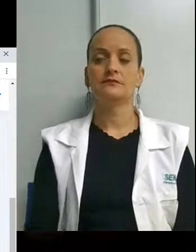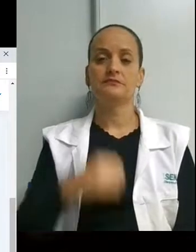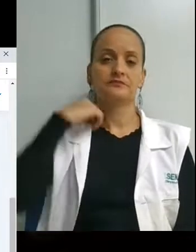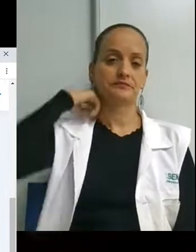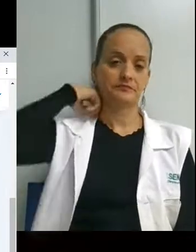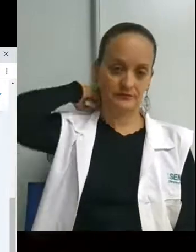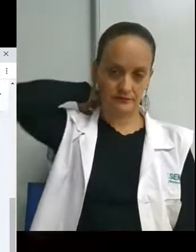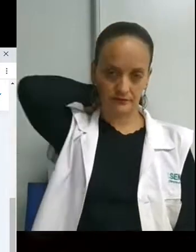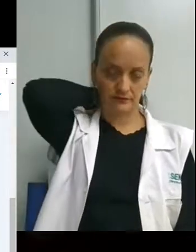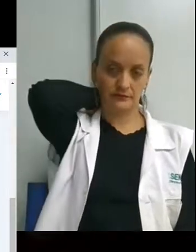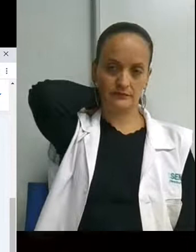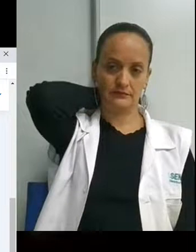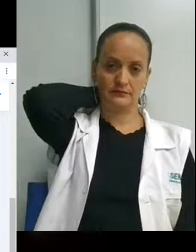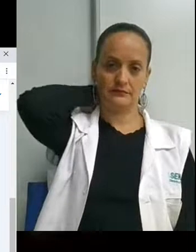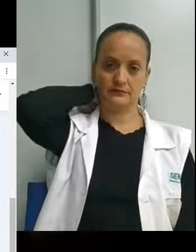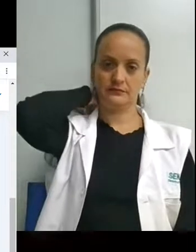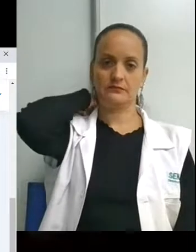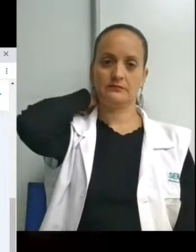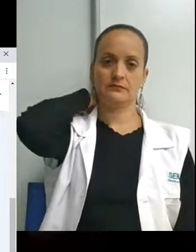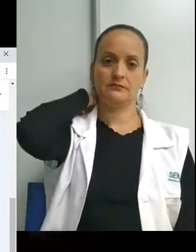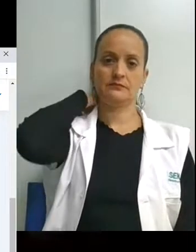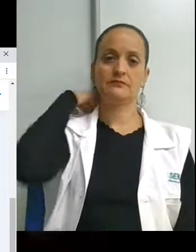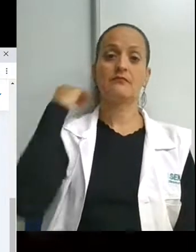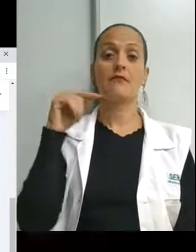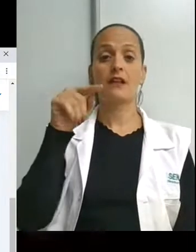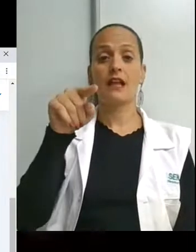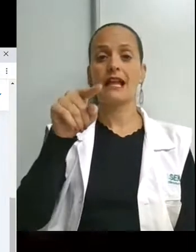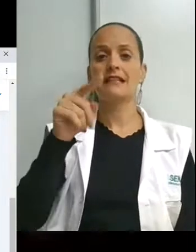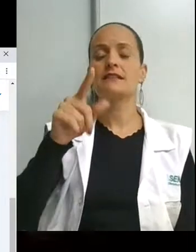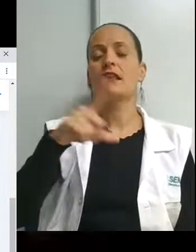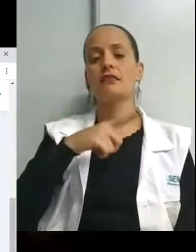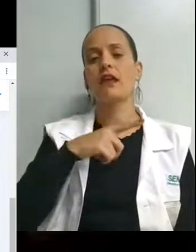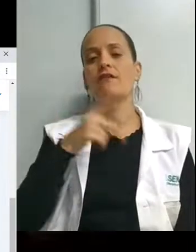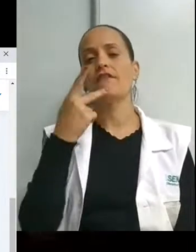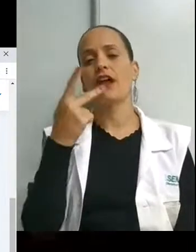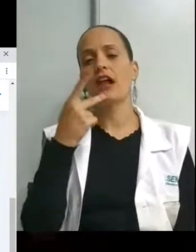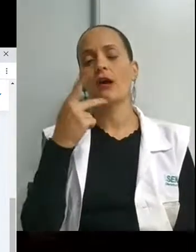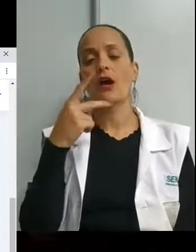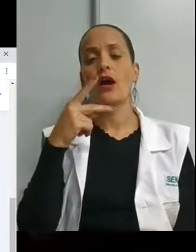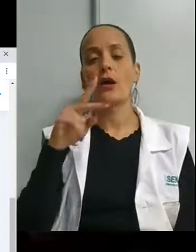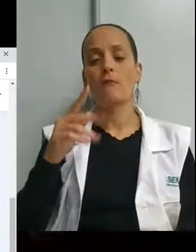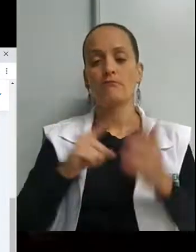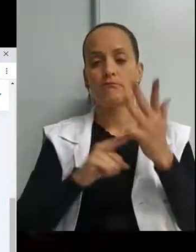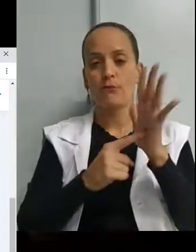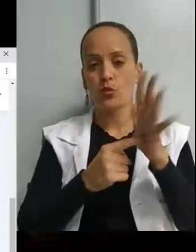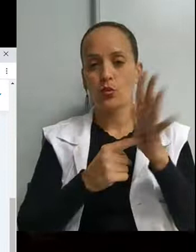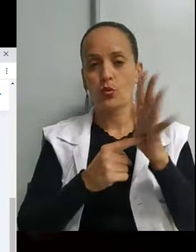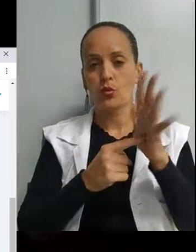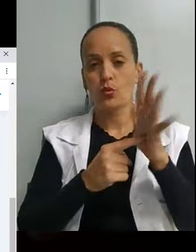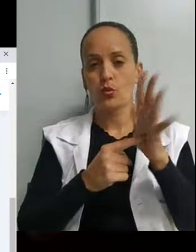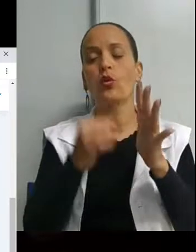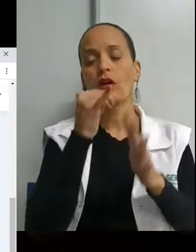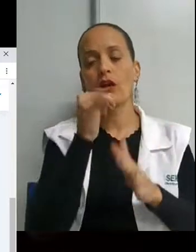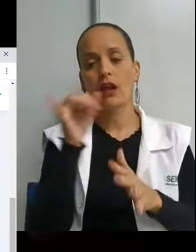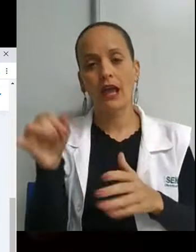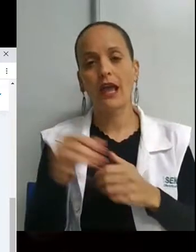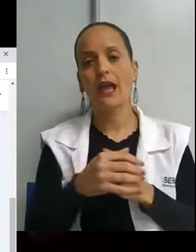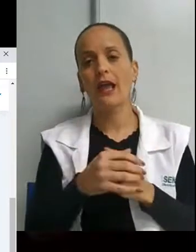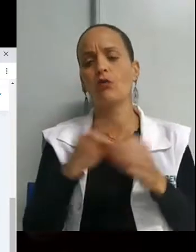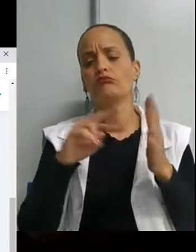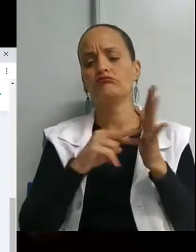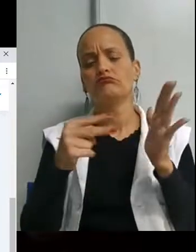da SAP 3. Então, aqui vai falar um pouquinho sobre motores elétricos, né? Vai falar das características do motor, que é a